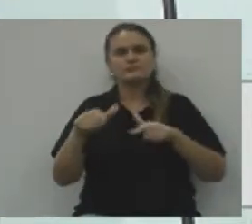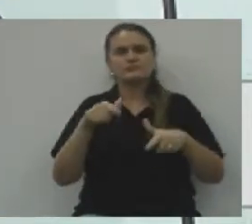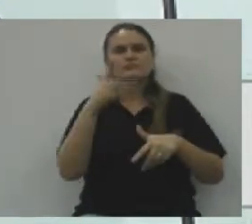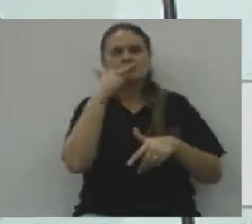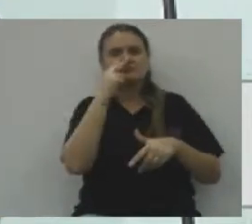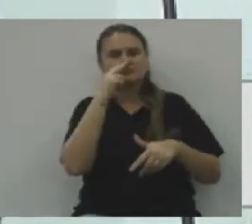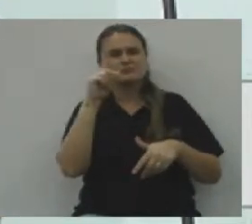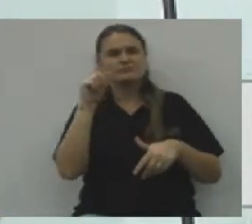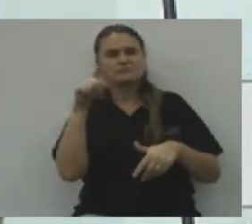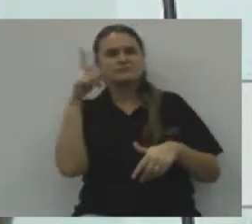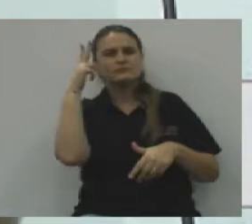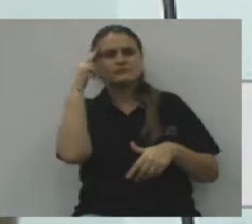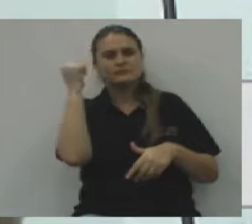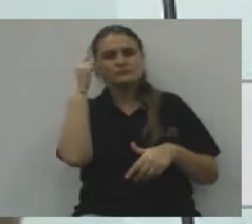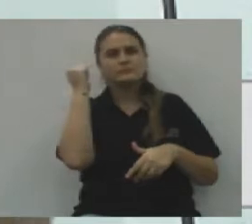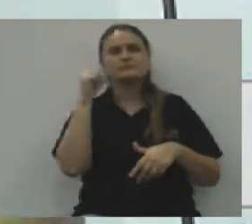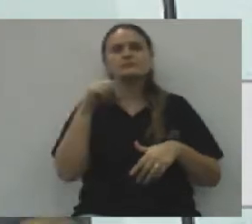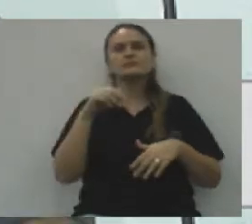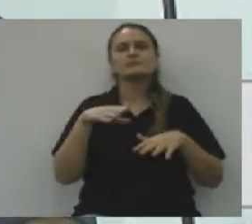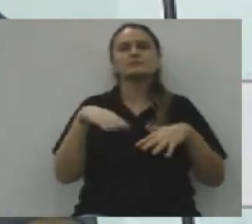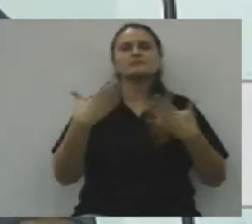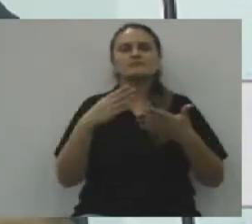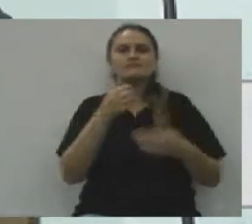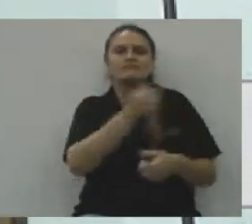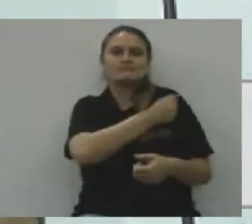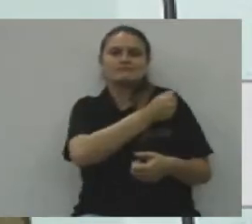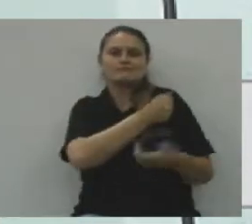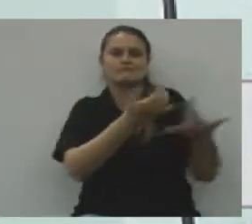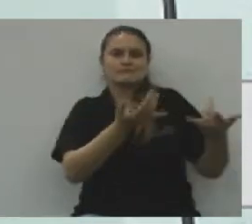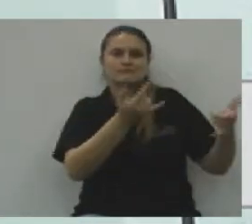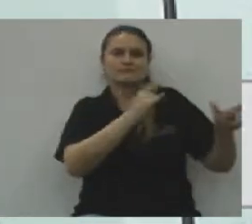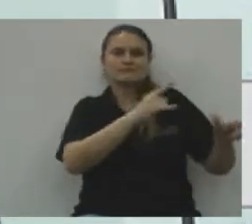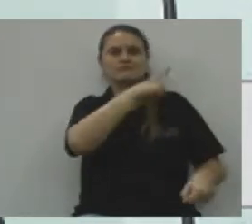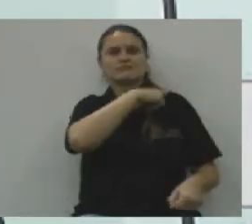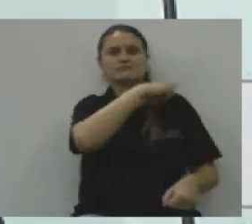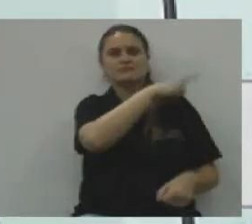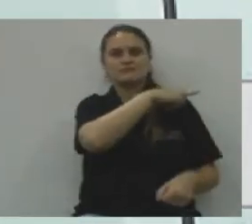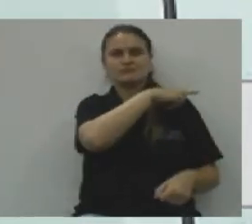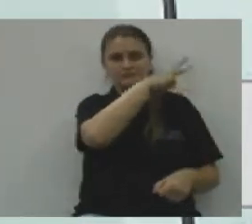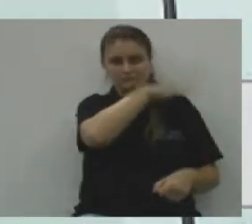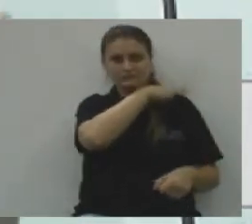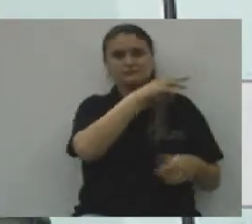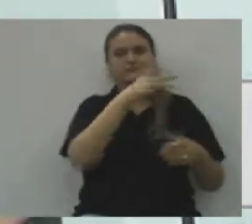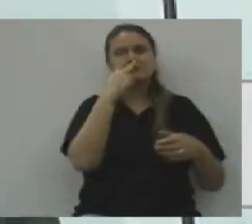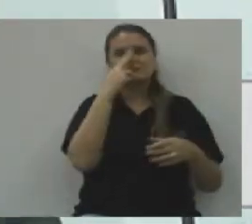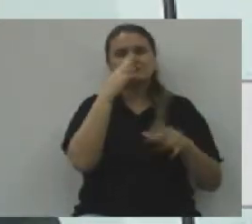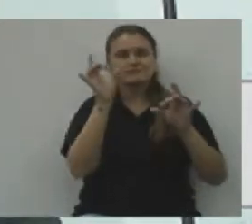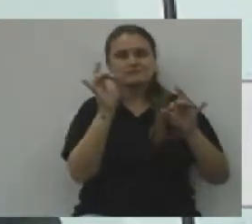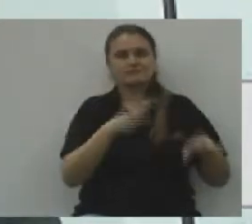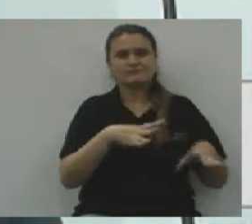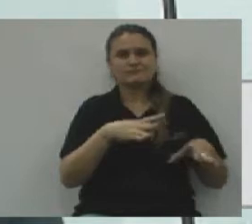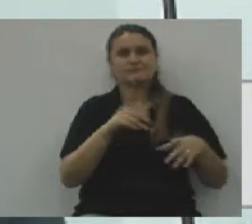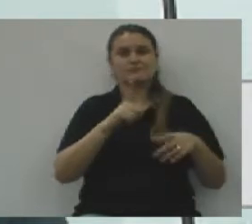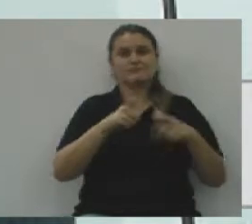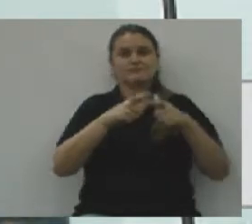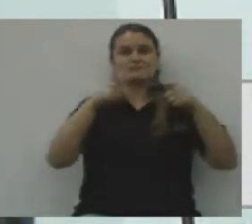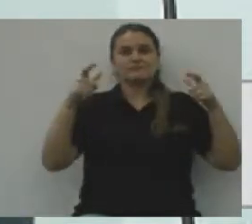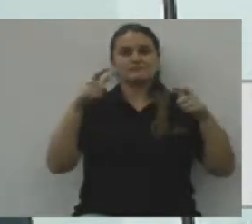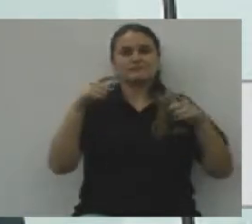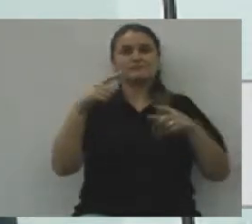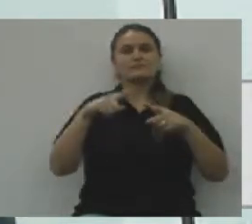comum no ensino médio. Os índices de evasão ainda são altos, melhores do que o resto do Paraná,